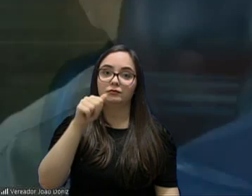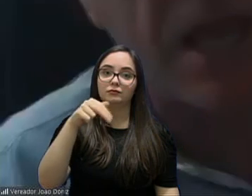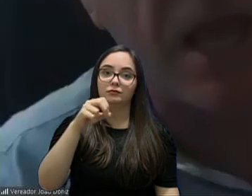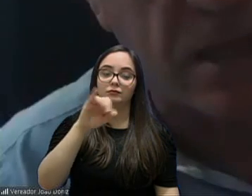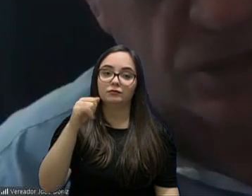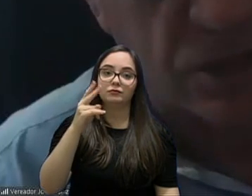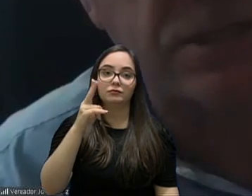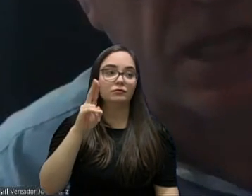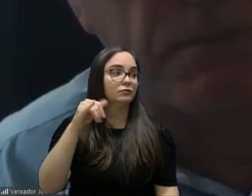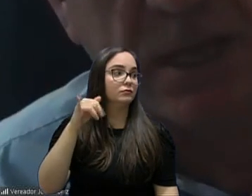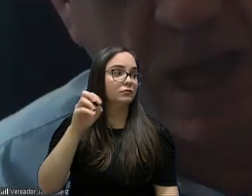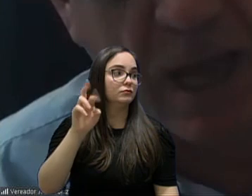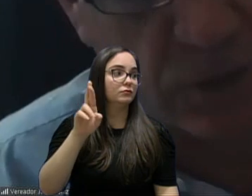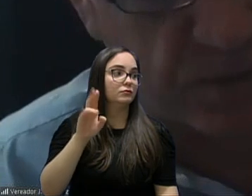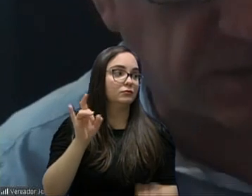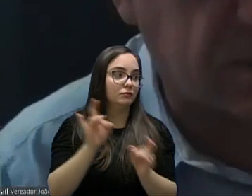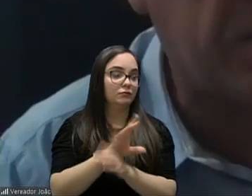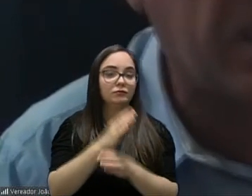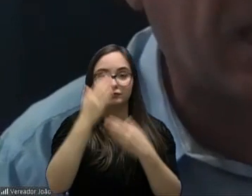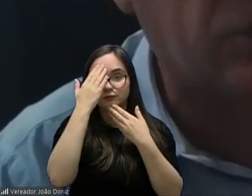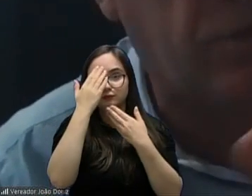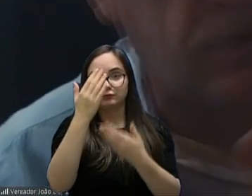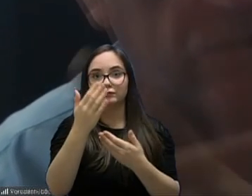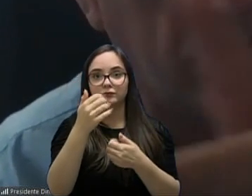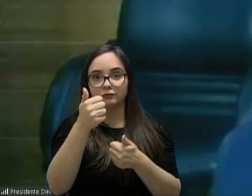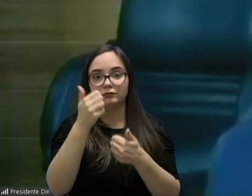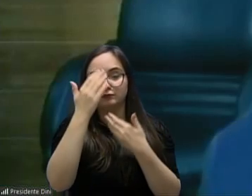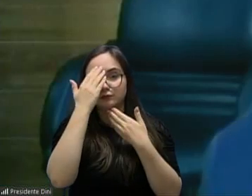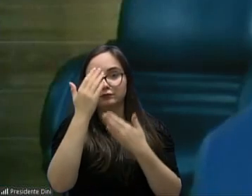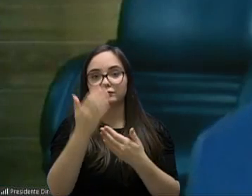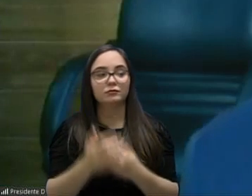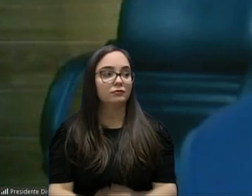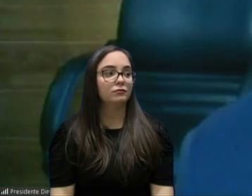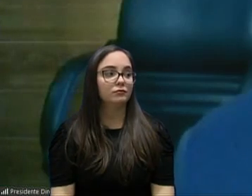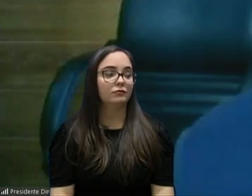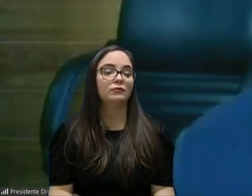Não, já encerrei. Obrigado, presidente.